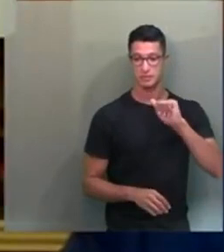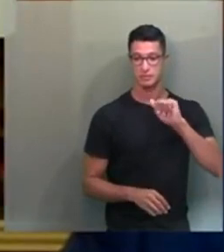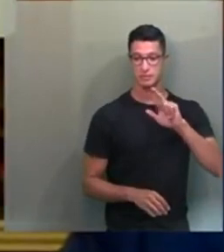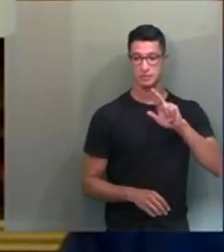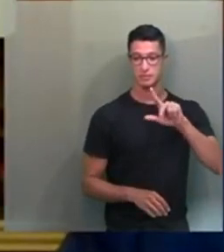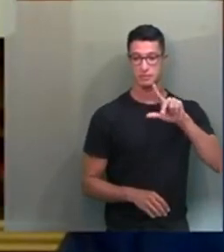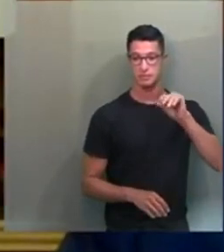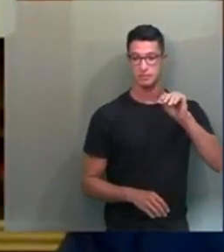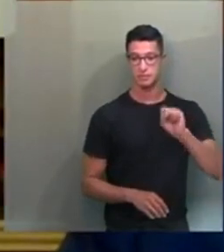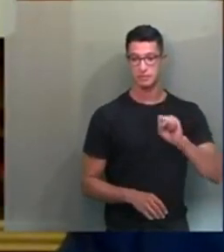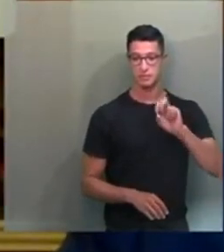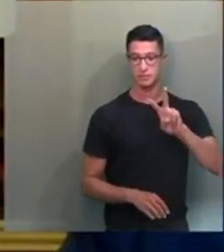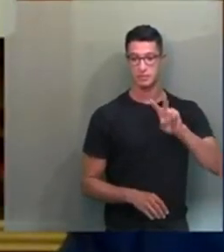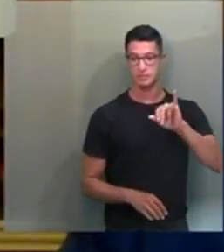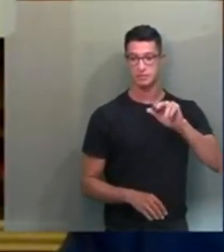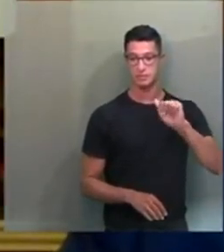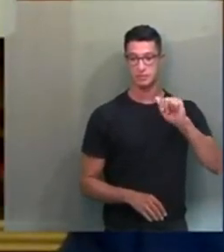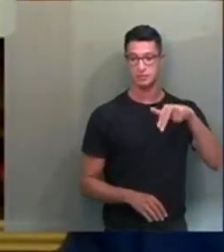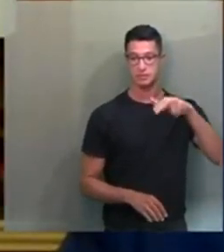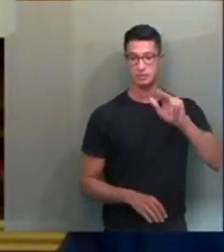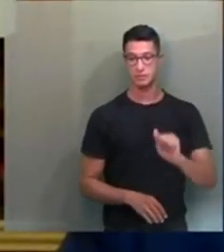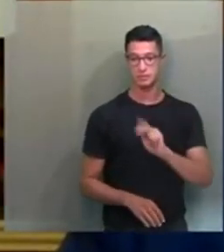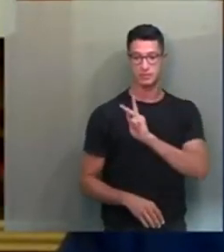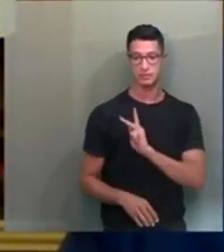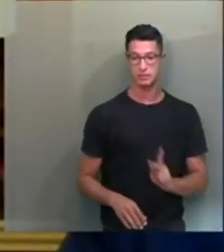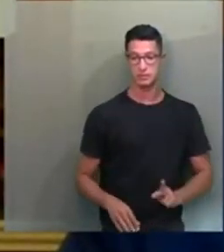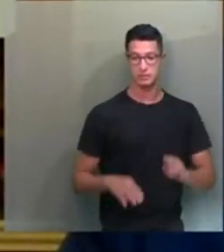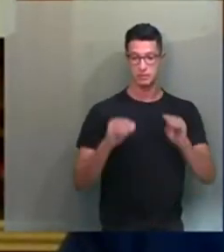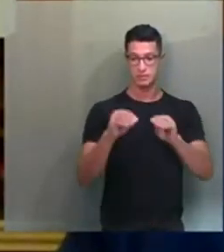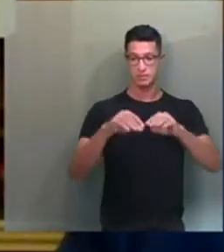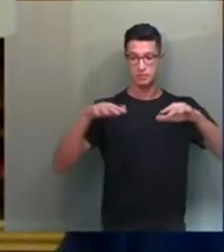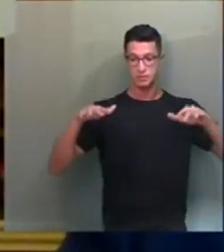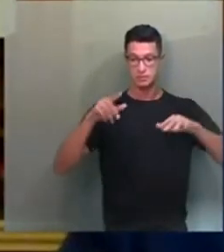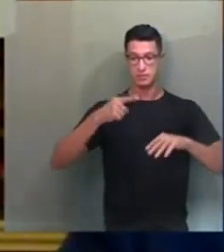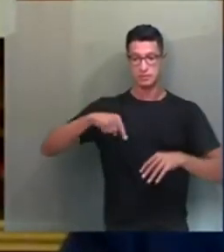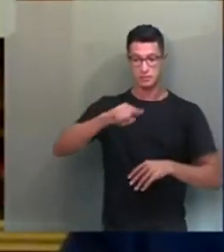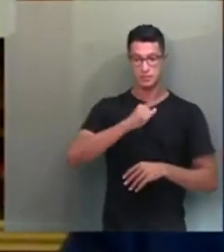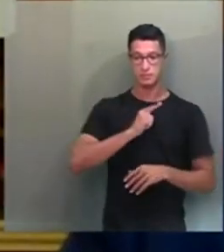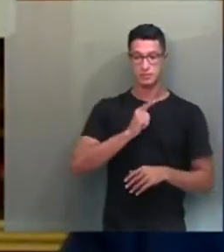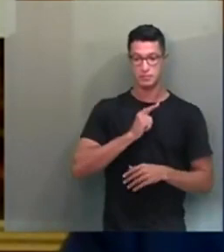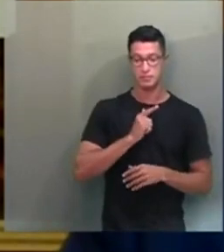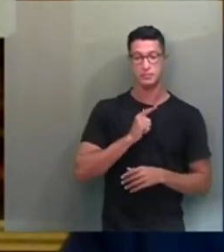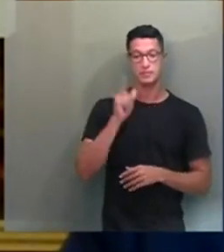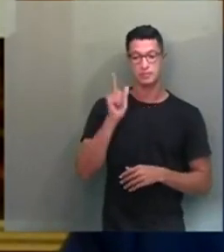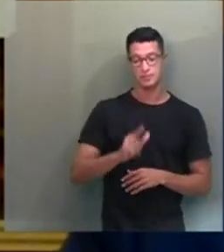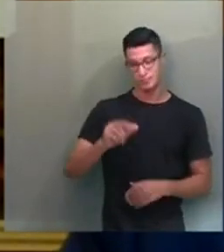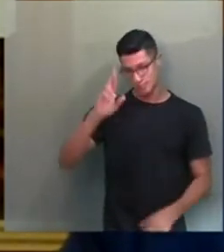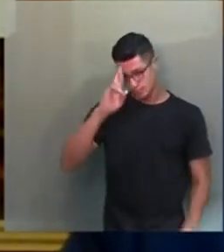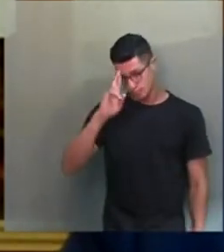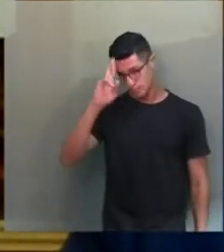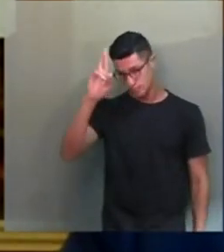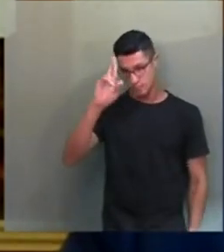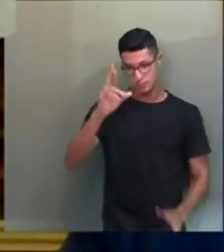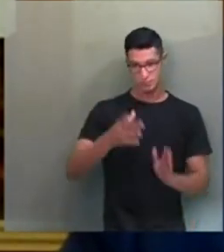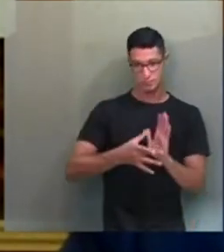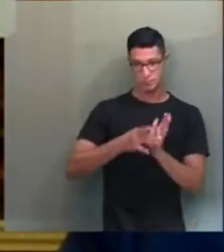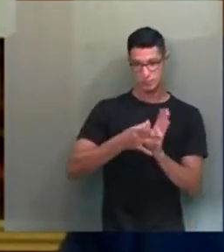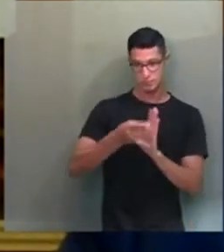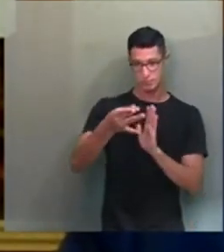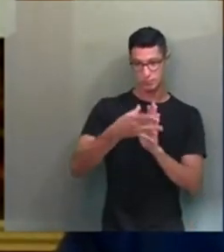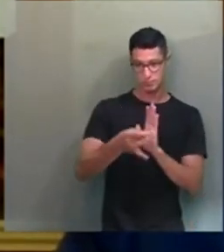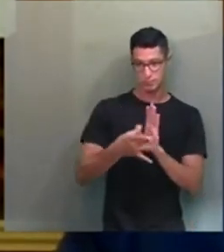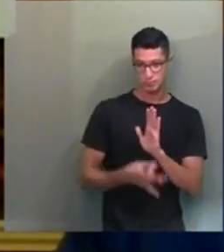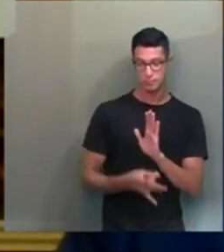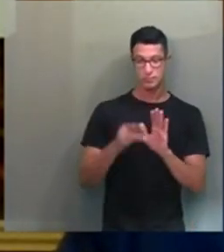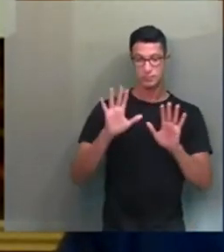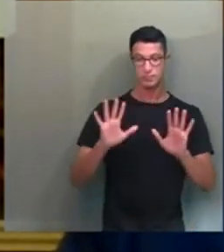Viana, que além de estar presidindo essa sessão, Vossa Excelência também é o autor do requerimento